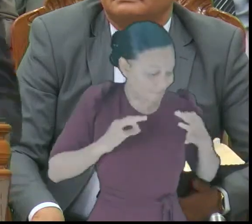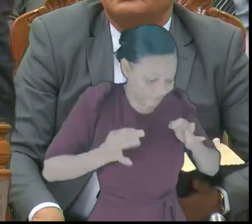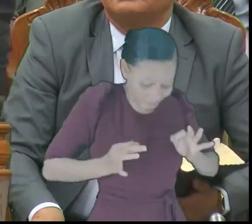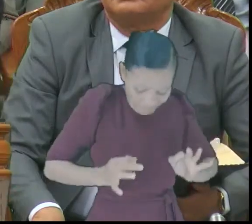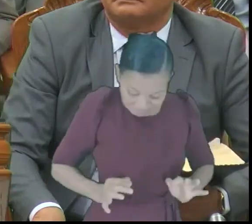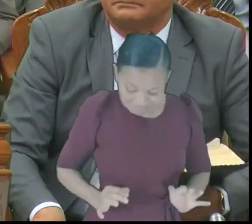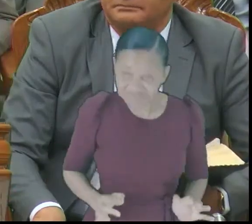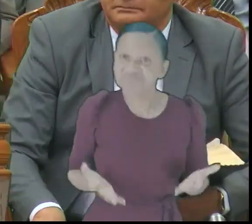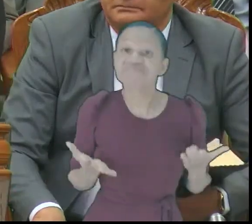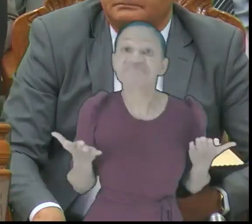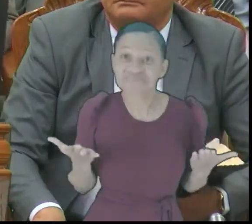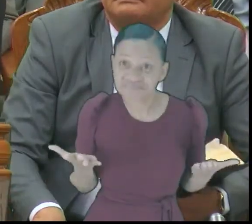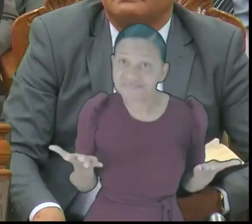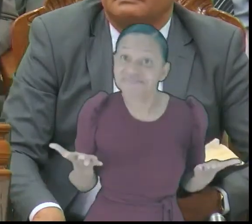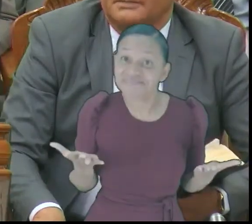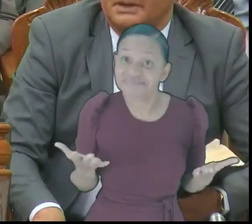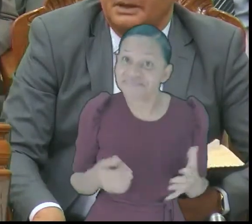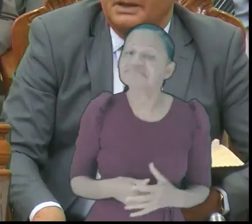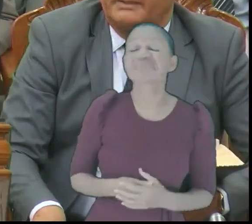Ó.